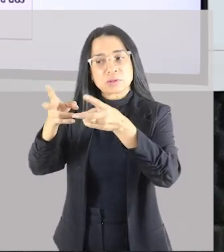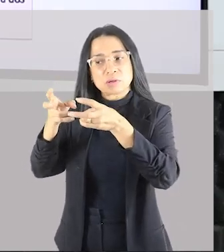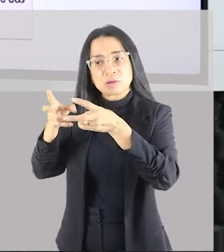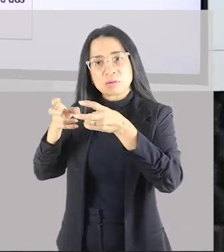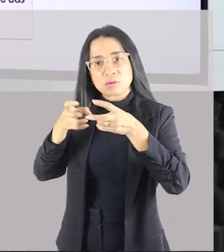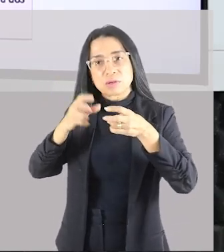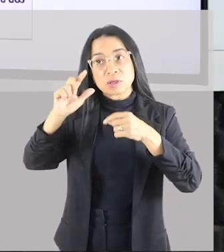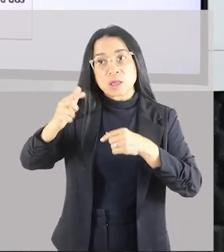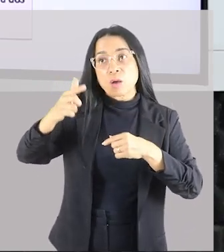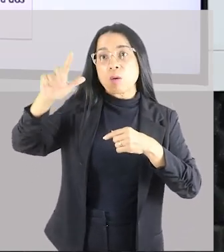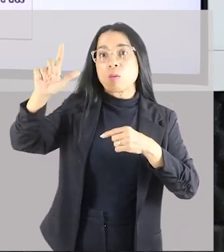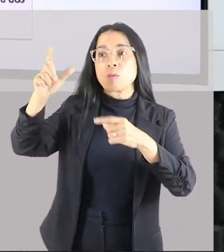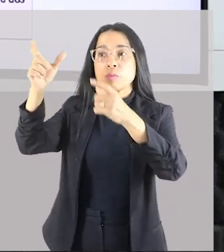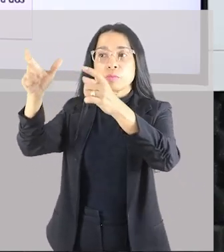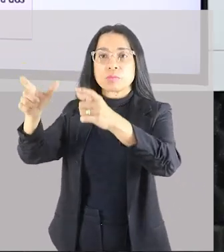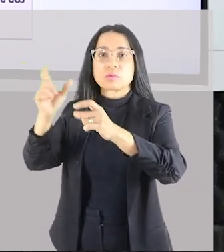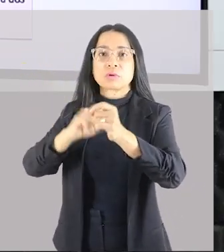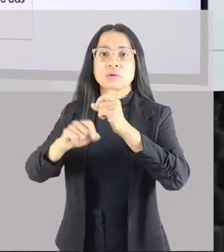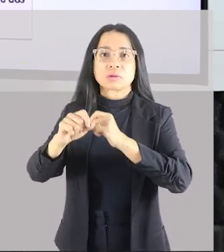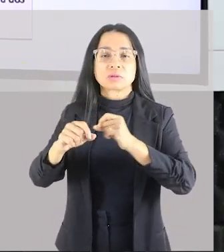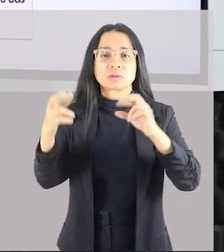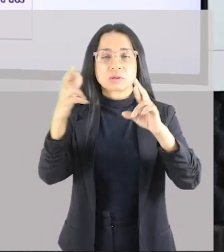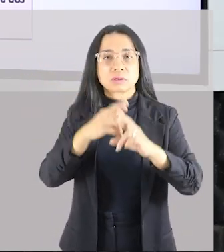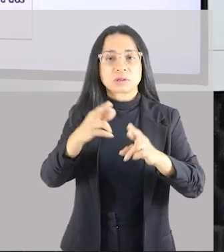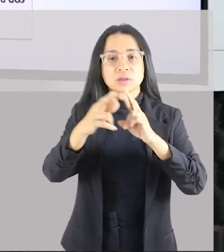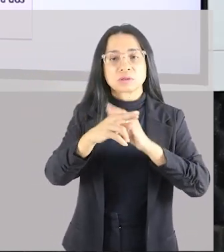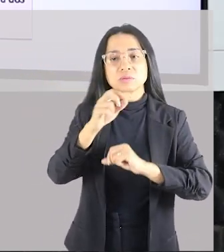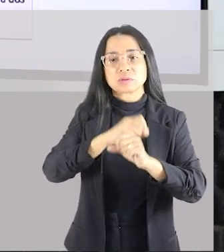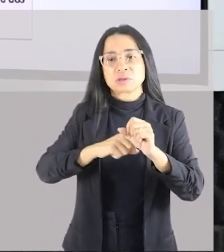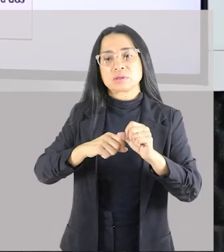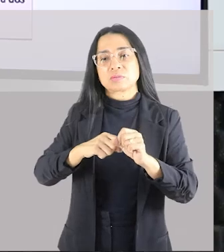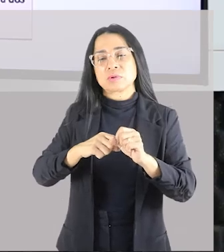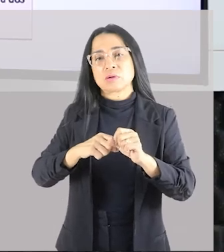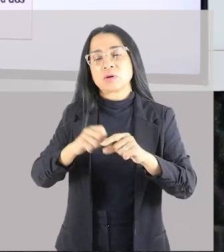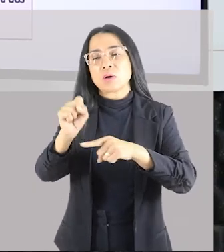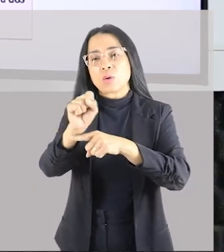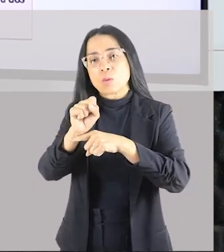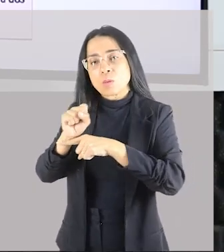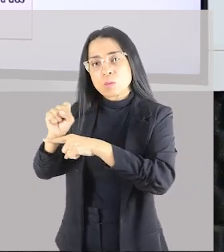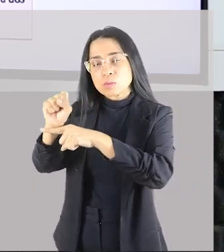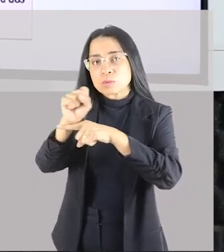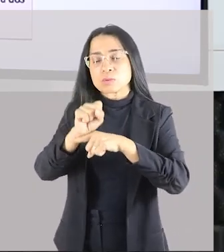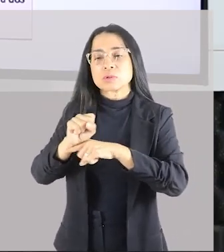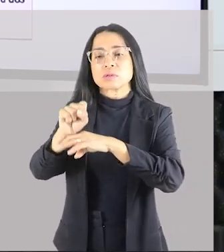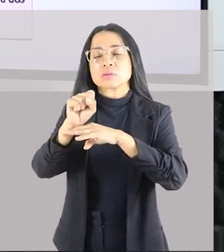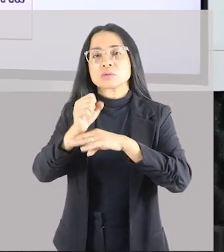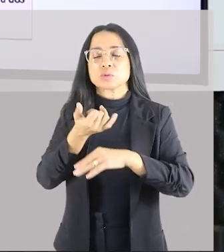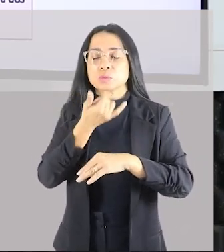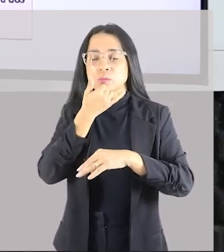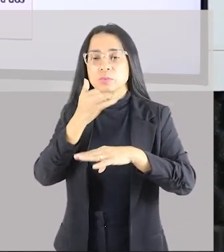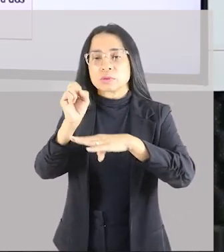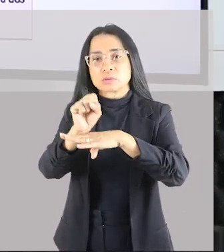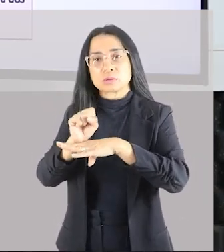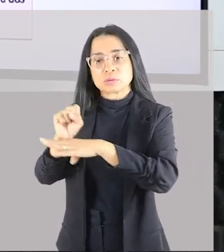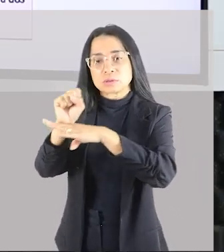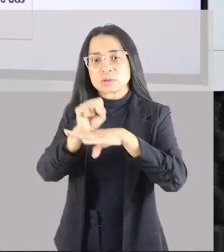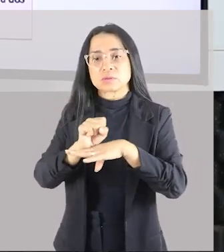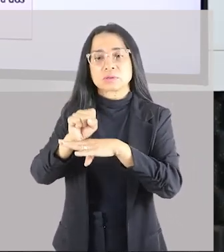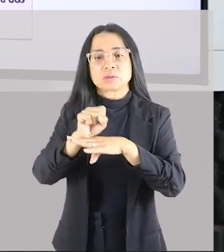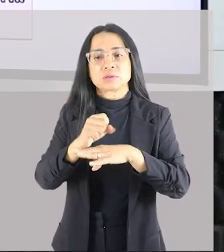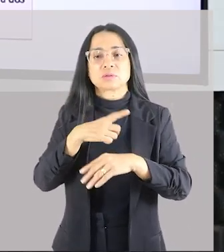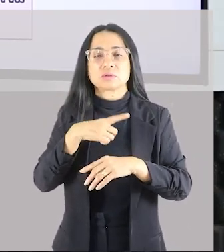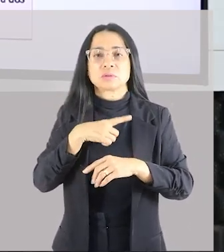ambientes territoriais. No que diz respeito agora ao socialismo, quanto à classificação da sociedade, nós temos aí